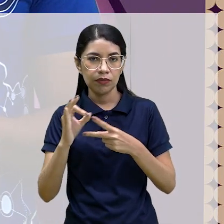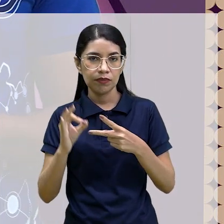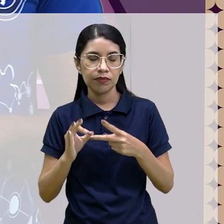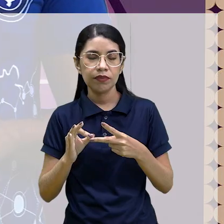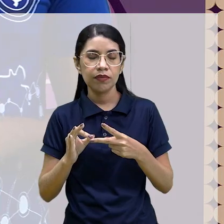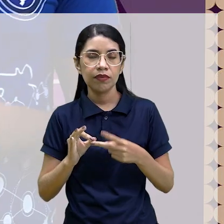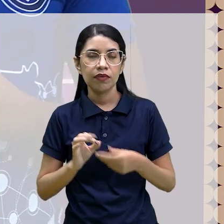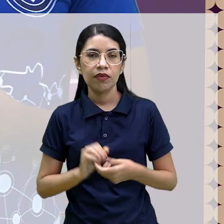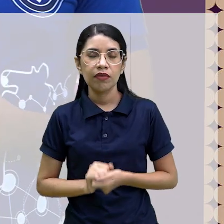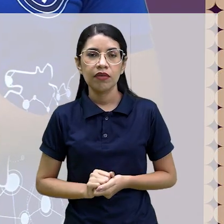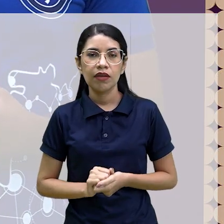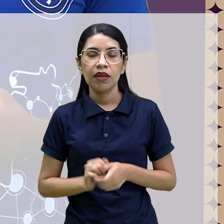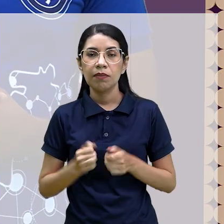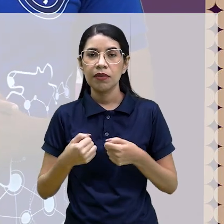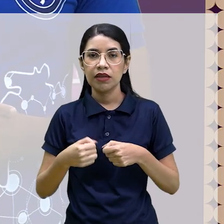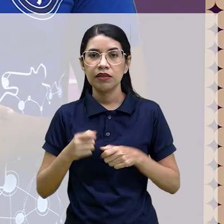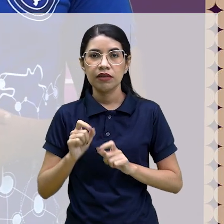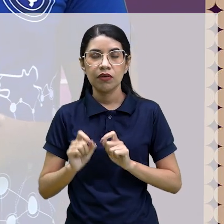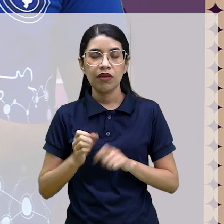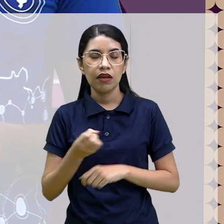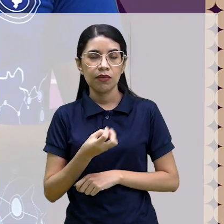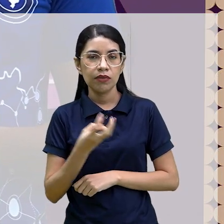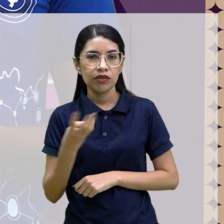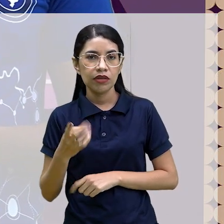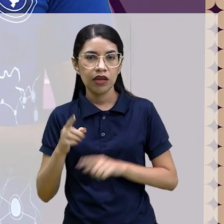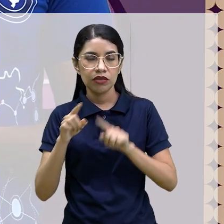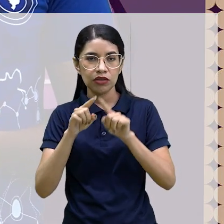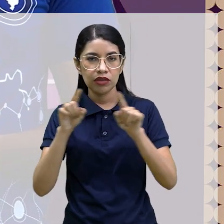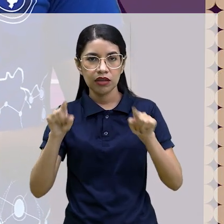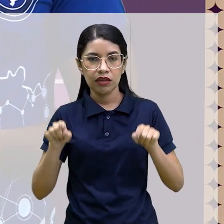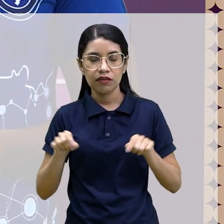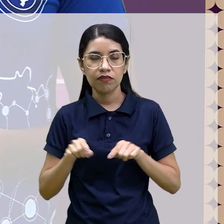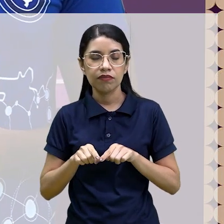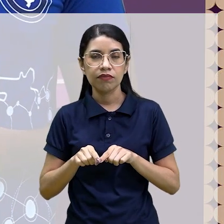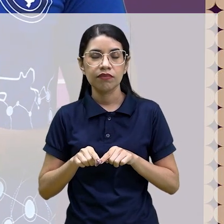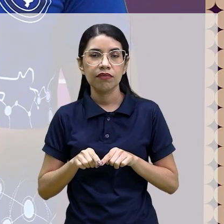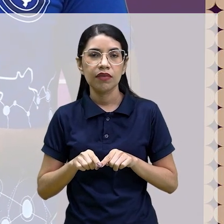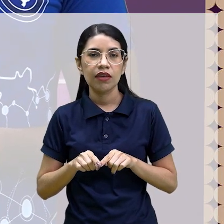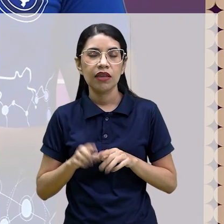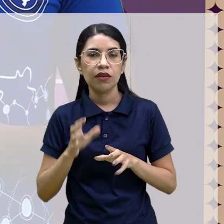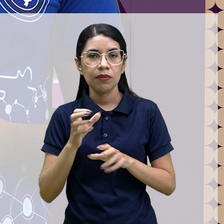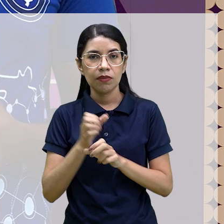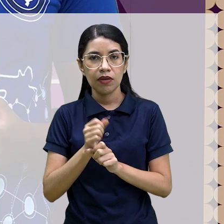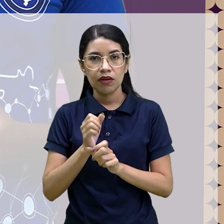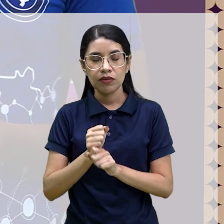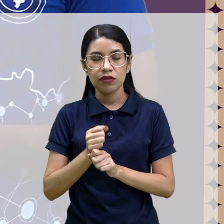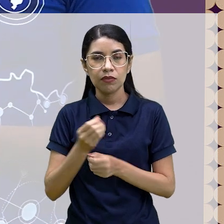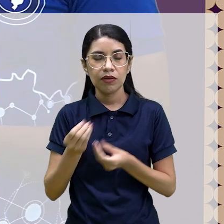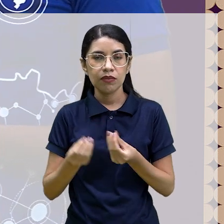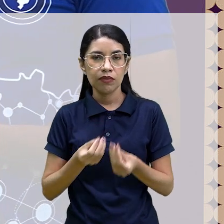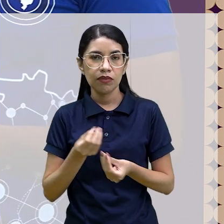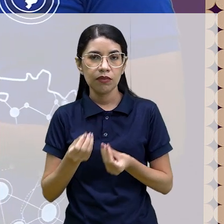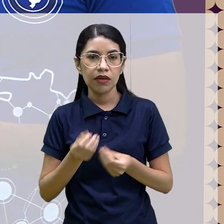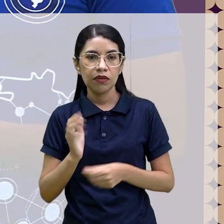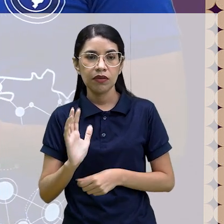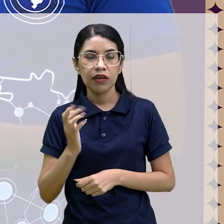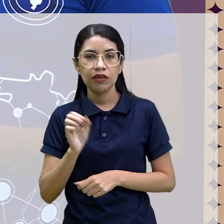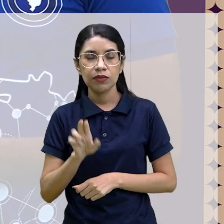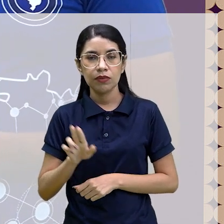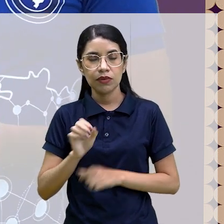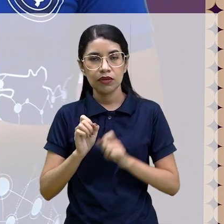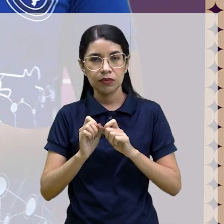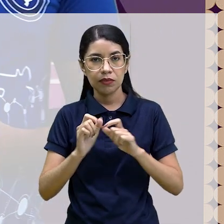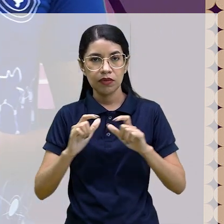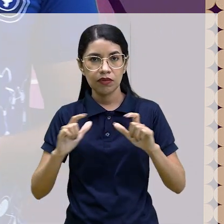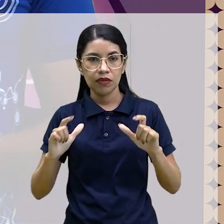de qualquer polígono depende do número de lados que ele possui. Essa soma pode ser calculada por essa formulazinha aqui,